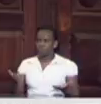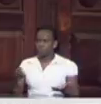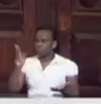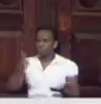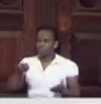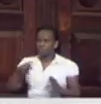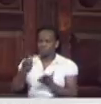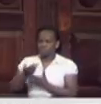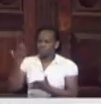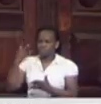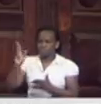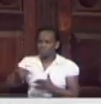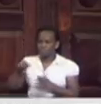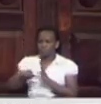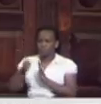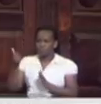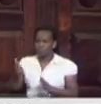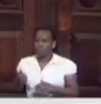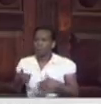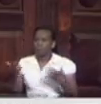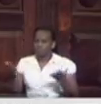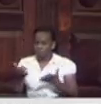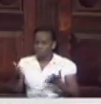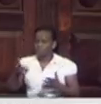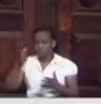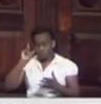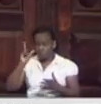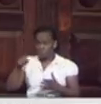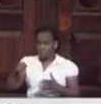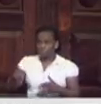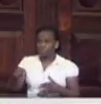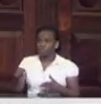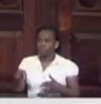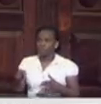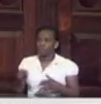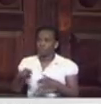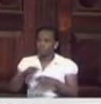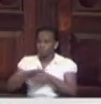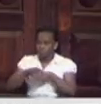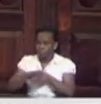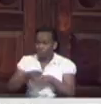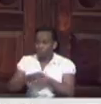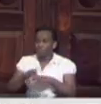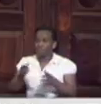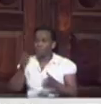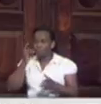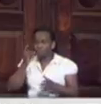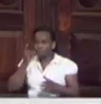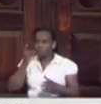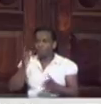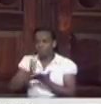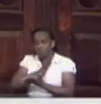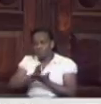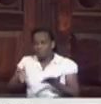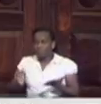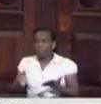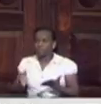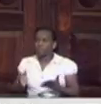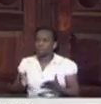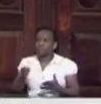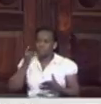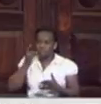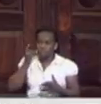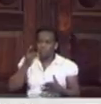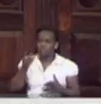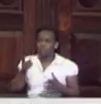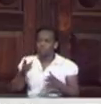procedeu. E hoje, ontem, quando nós tivemos aqui uma intervenção do deputado, alguns deputados, mas o deputado